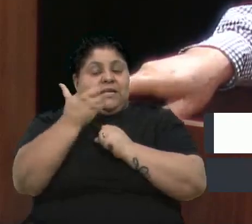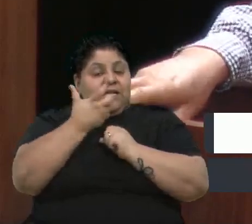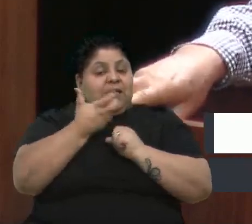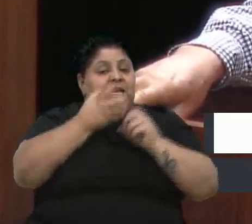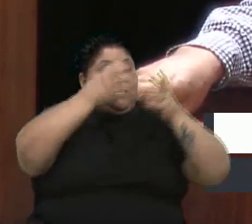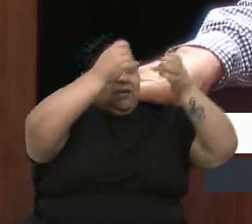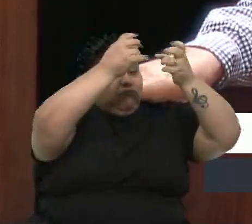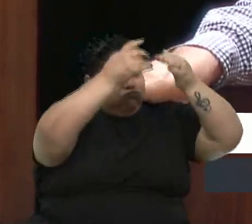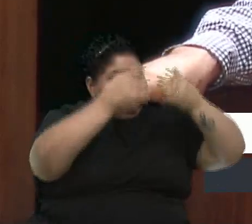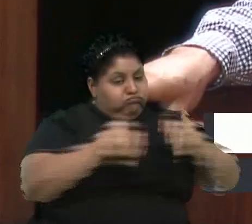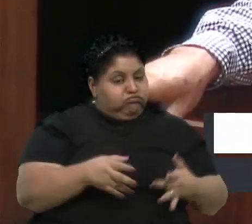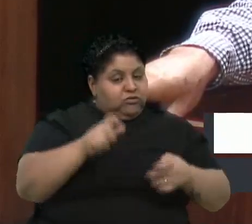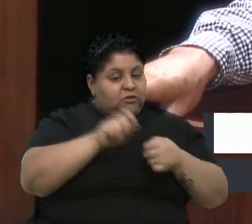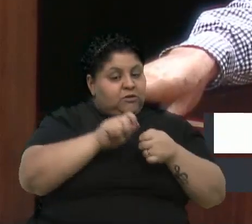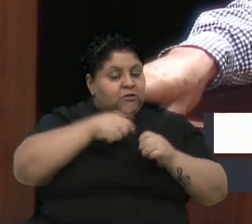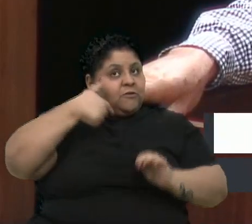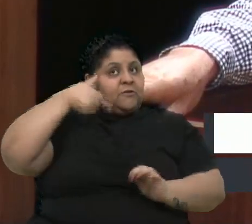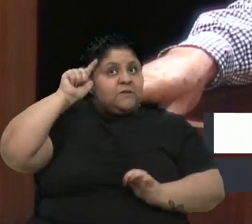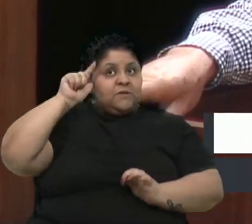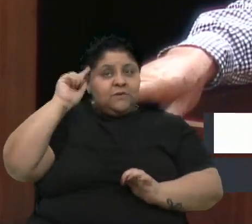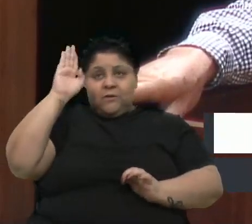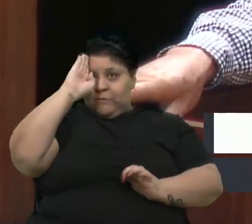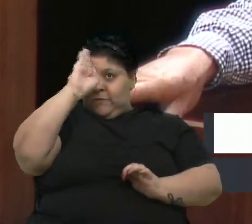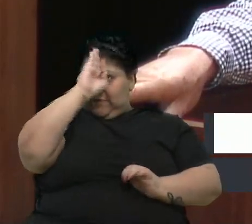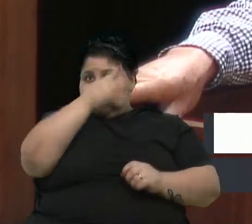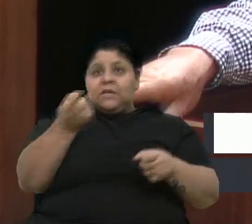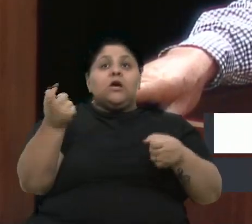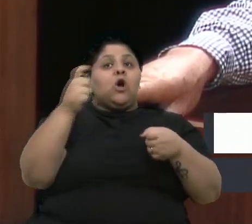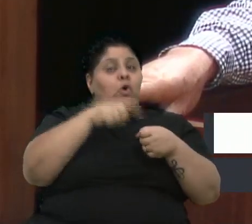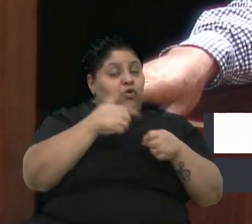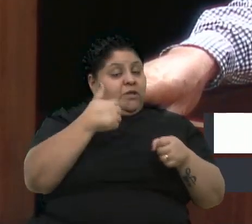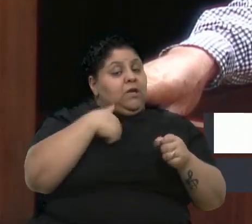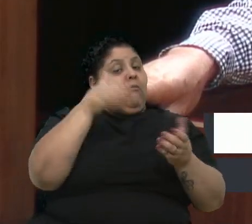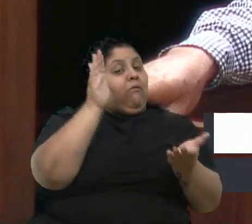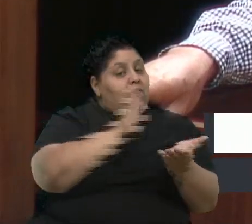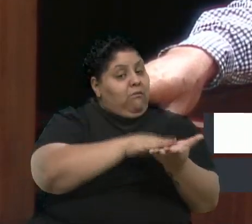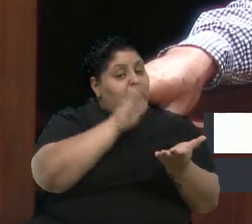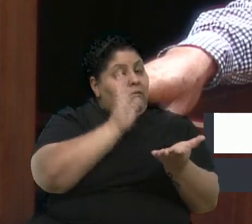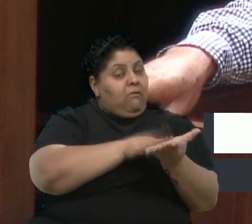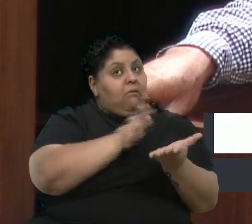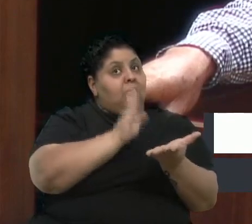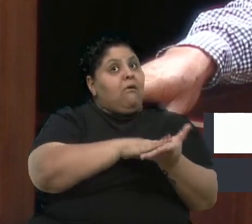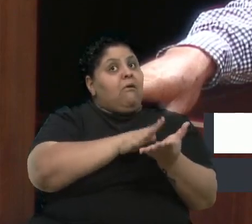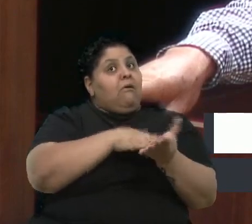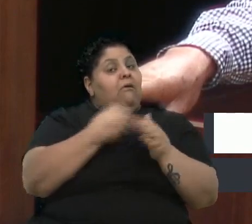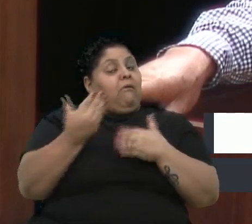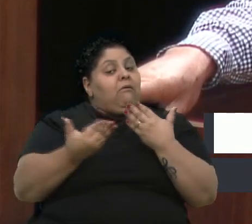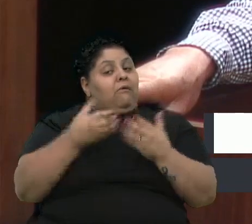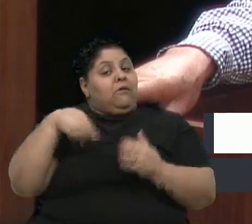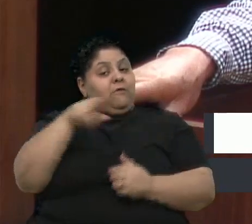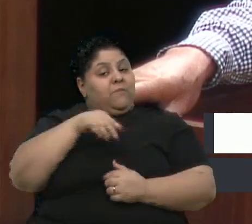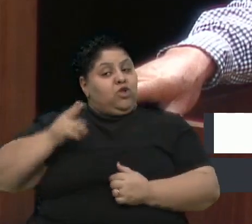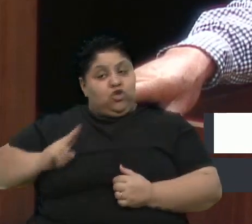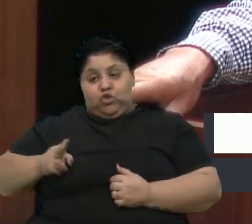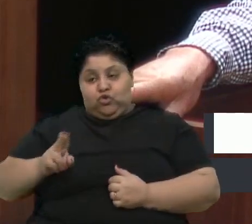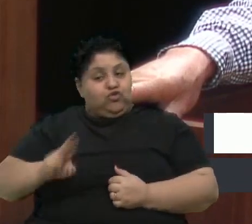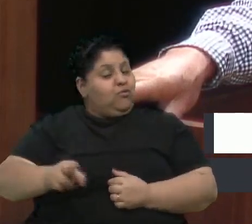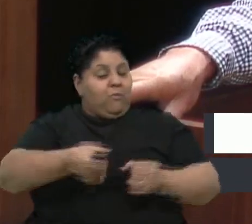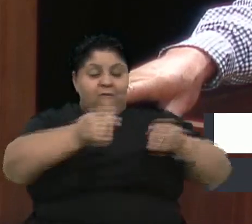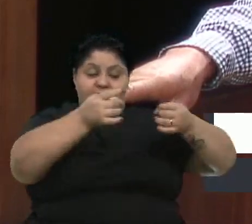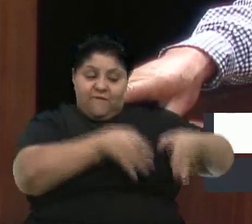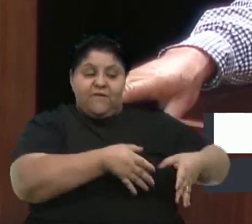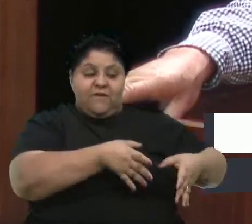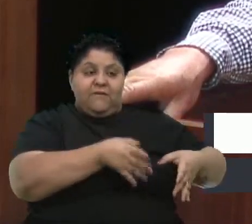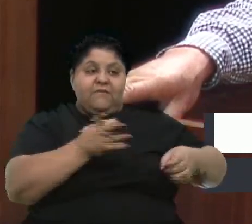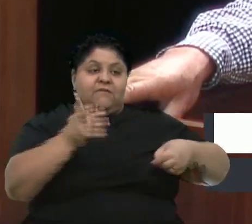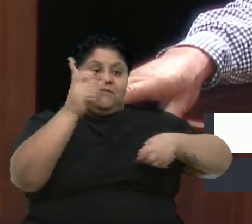daquilo que a gente fez ontem, a pressão voltou, foi muito cobrado ontem, que quem sabe nós continuamos ainda, não vamos desistir de um